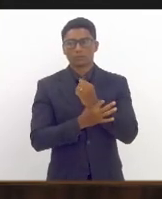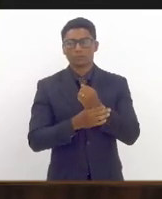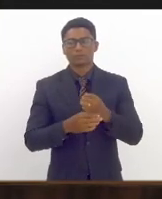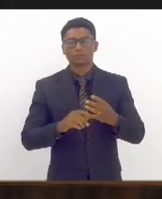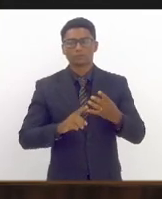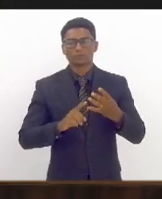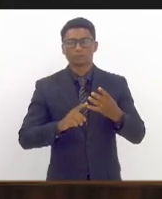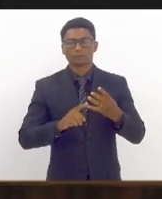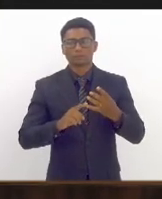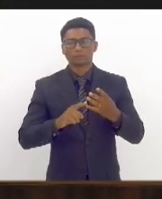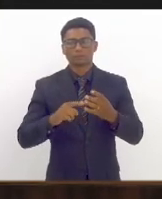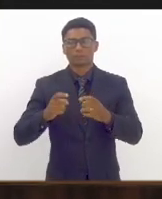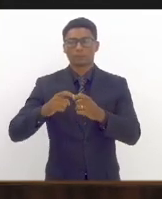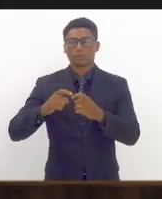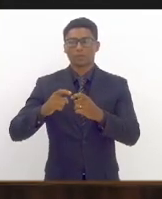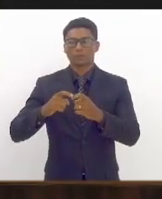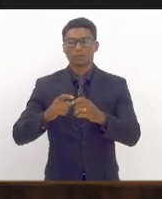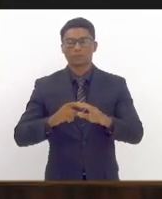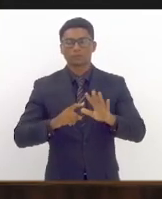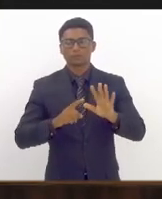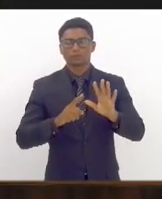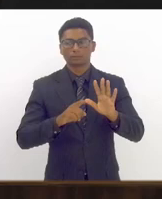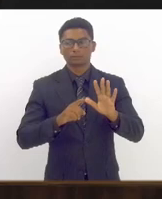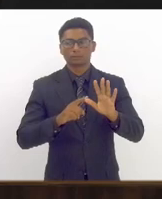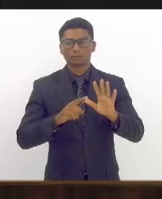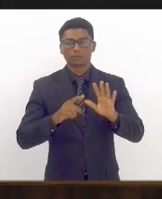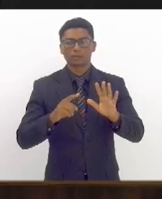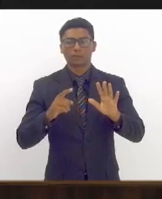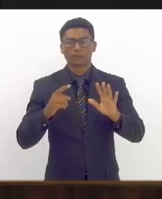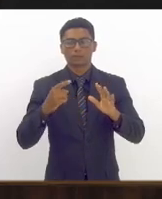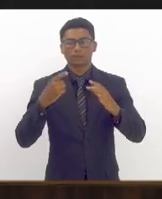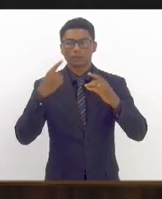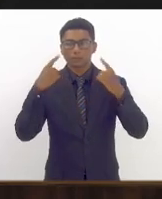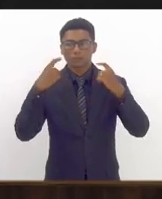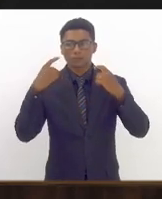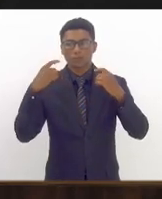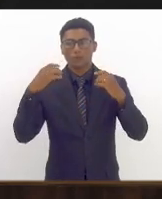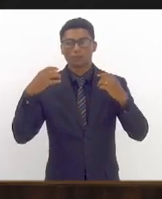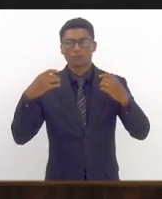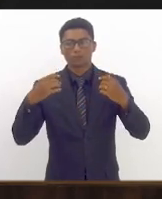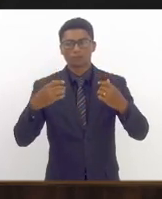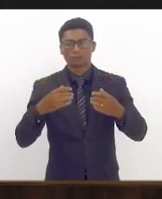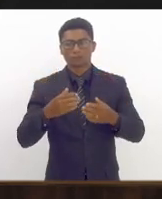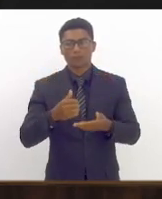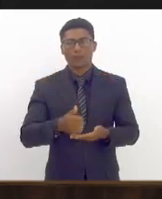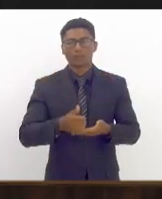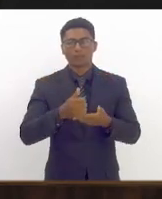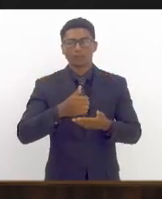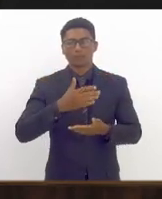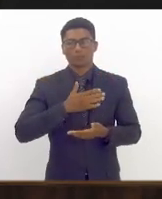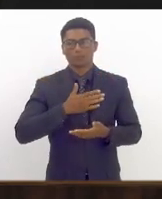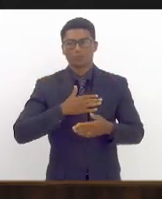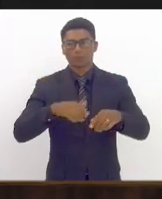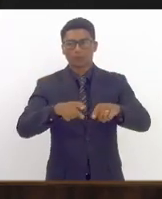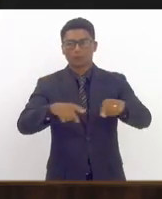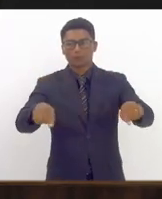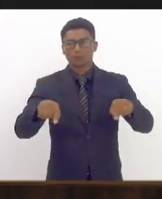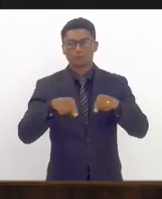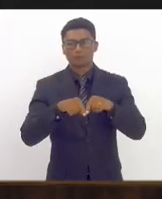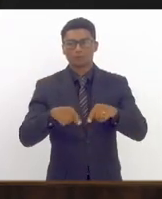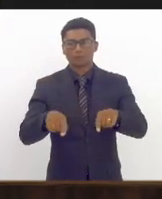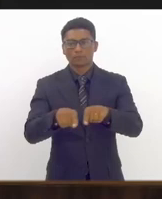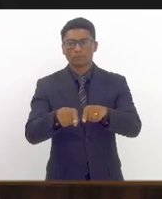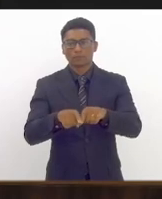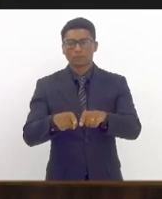departamento médico departamento de som as assessores do meu gabinete pessoal